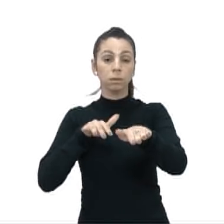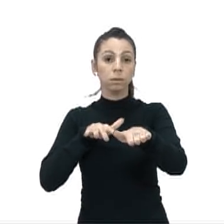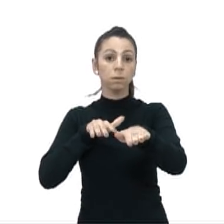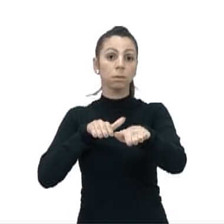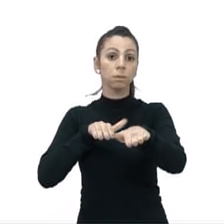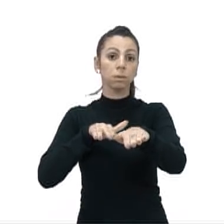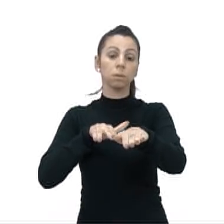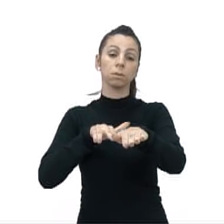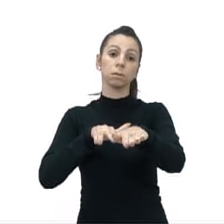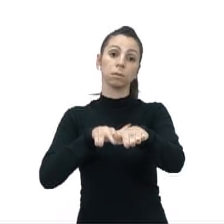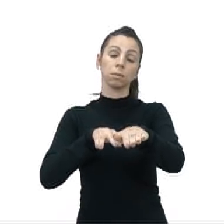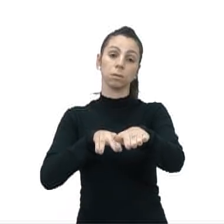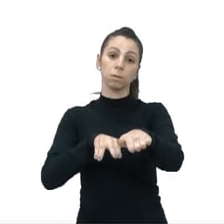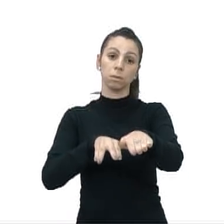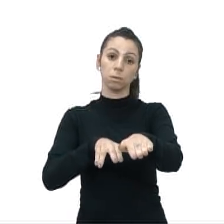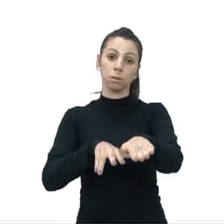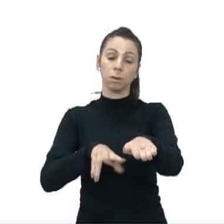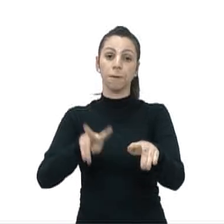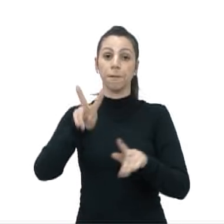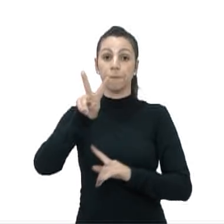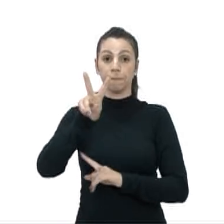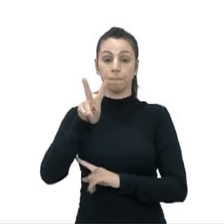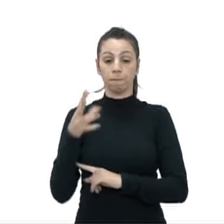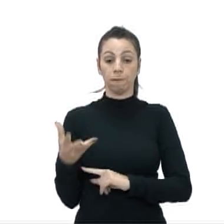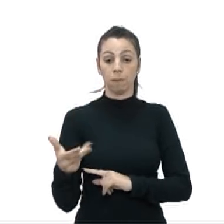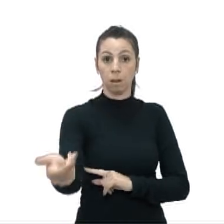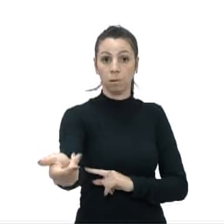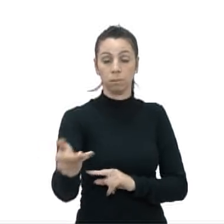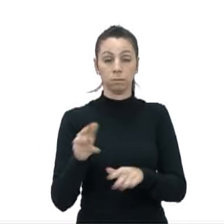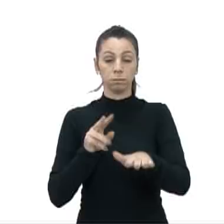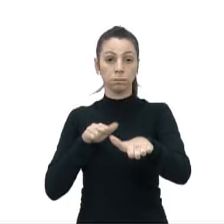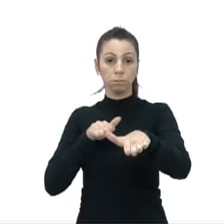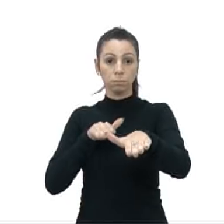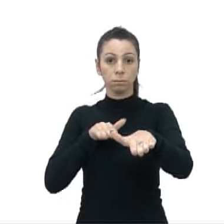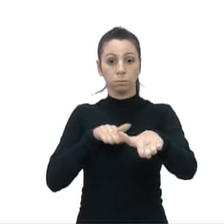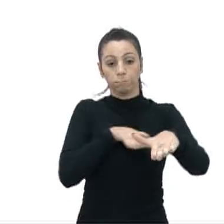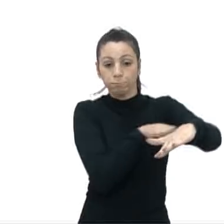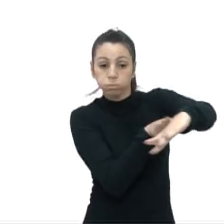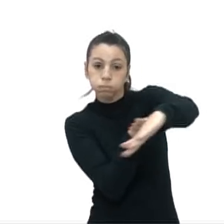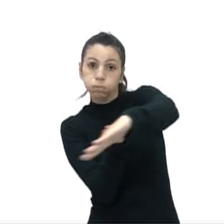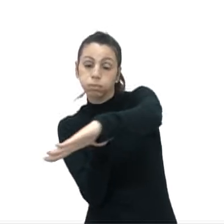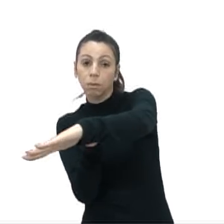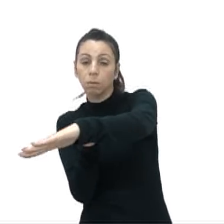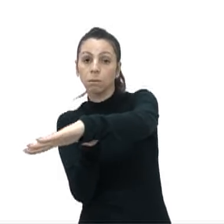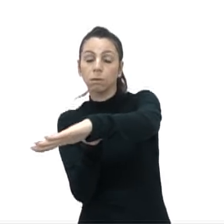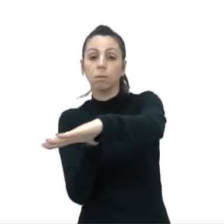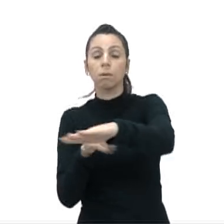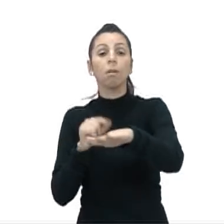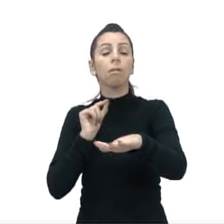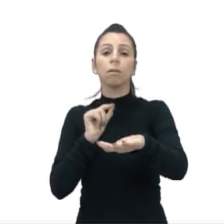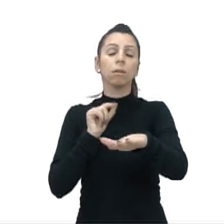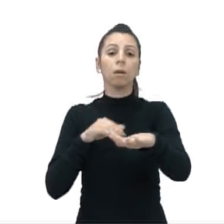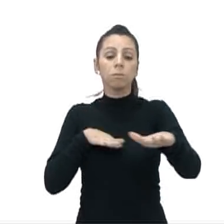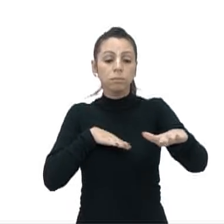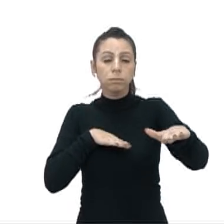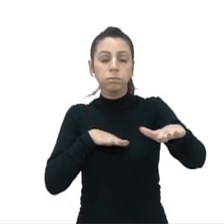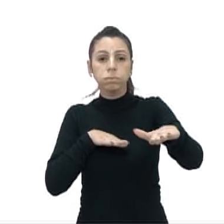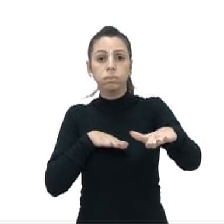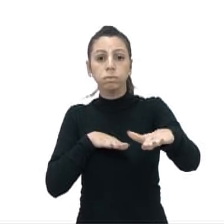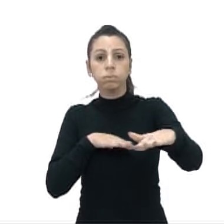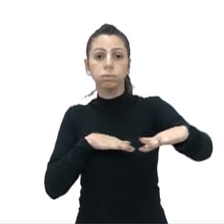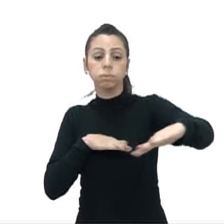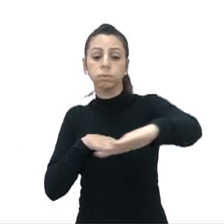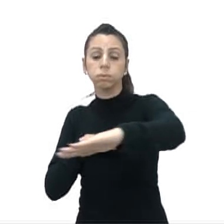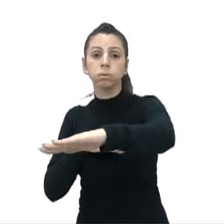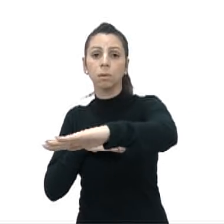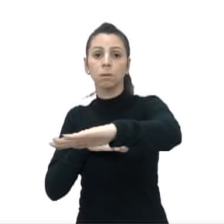ou seja, velocidade constante, realizando uma curva. Neste caso, podemos afirmar que o